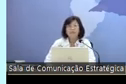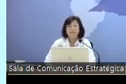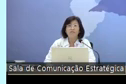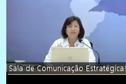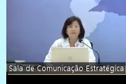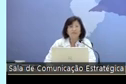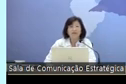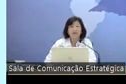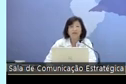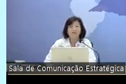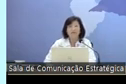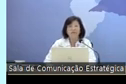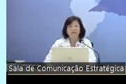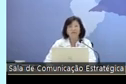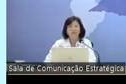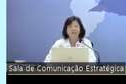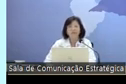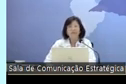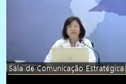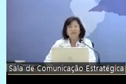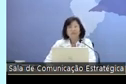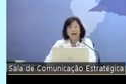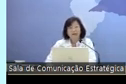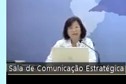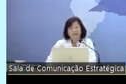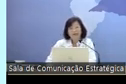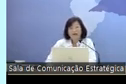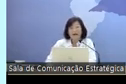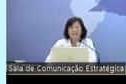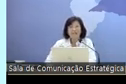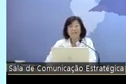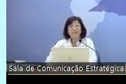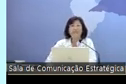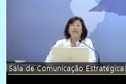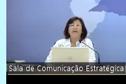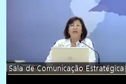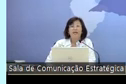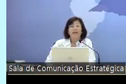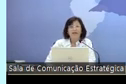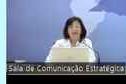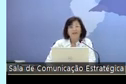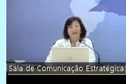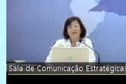permitir que os serviços revejam seus processos de trabalho assim